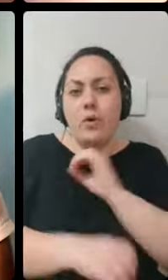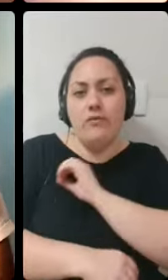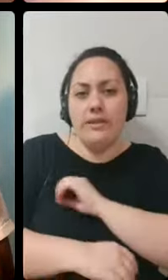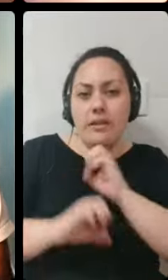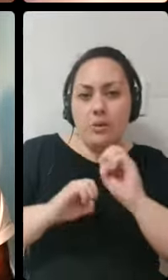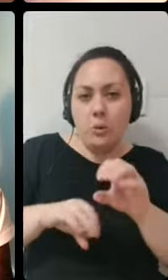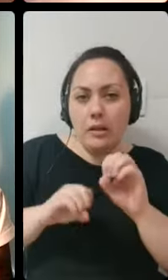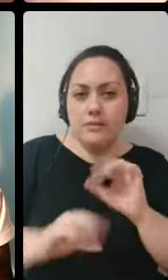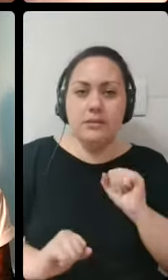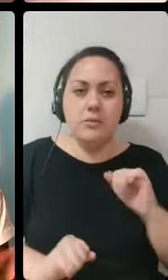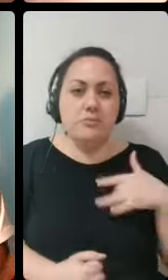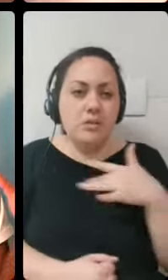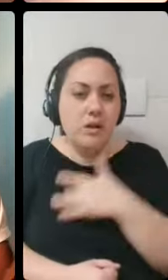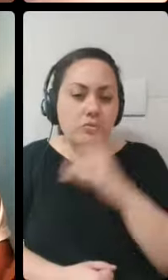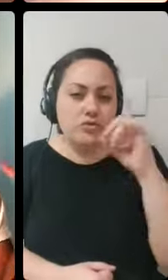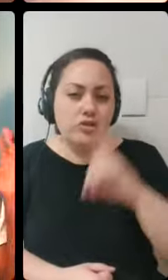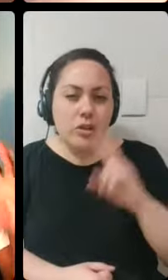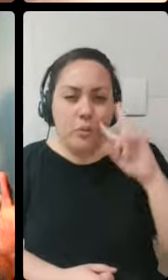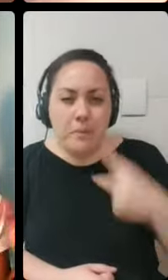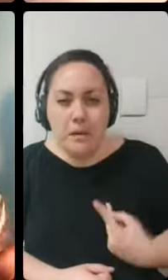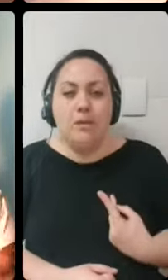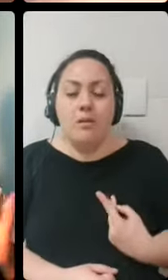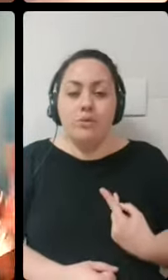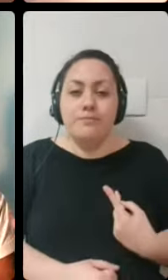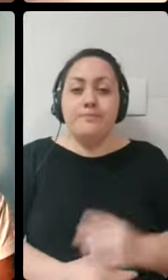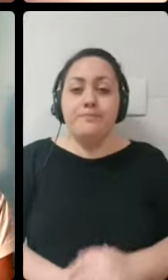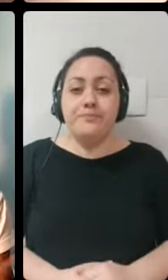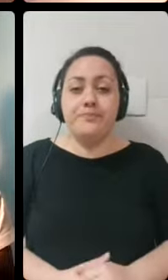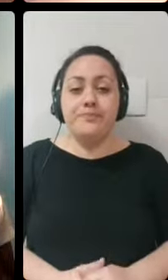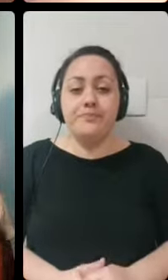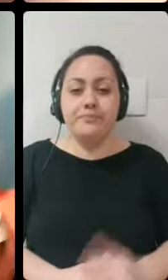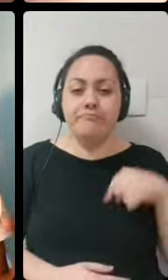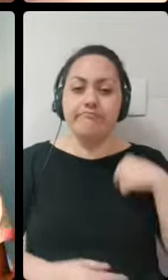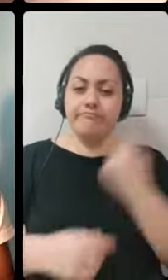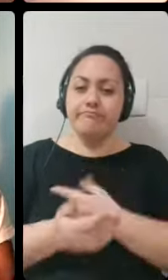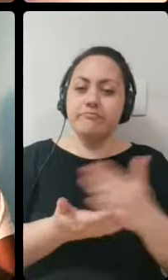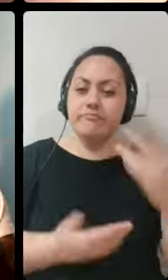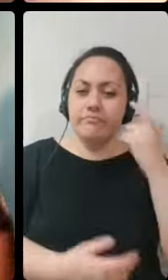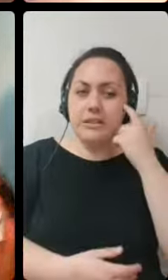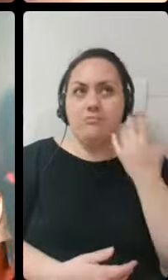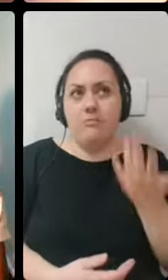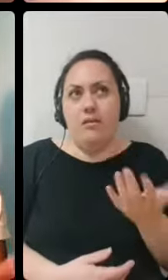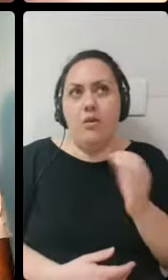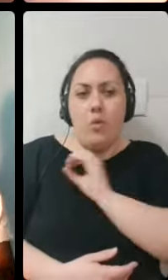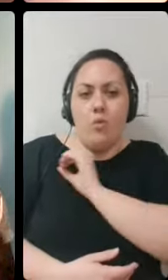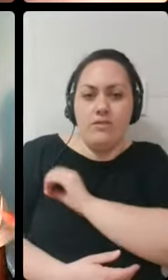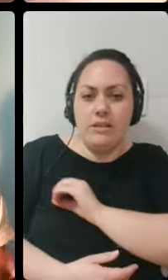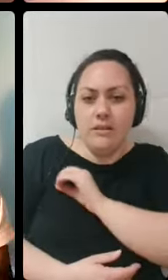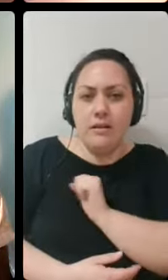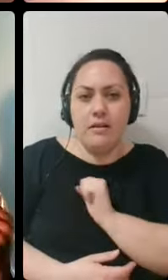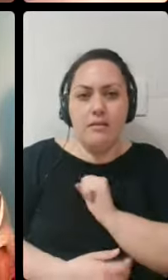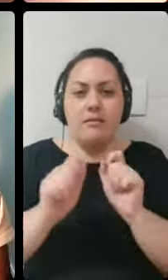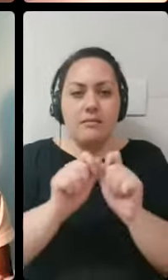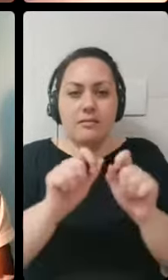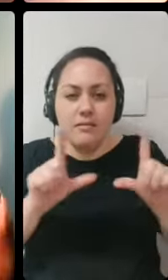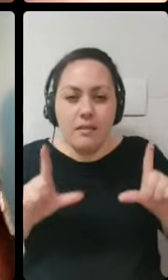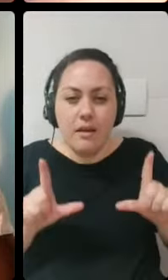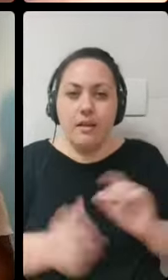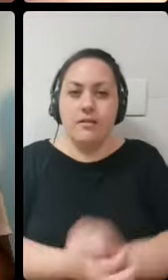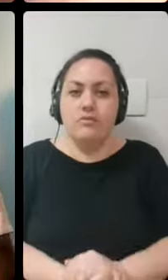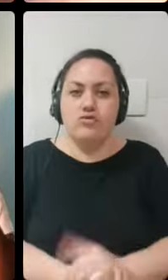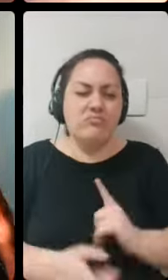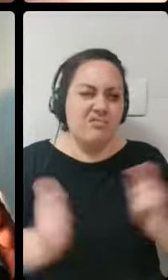direitos humanos, tudo mais. E aí a gente já vai pensando assim, bom, oficina, slide, já temos uma dinâmica aqui, vai dar tudo